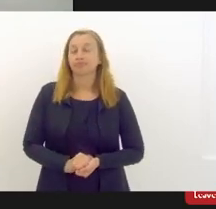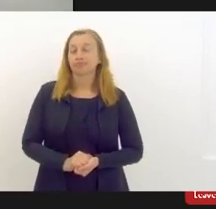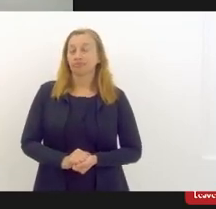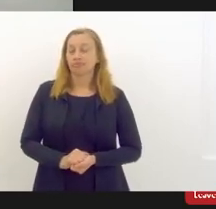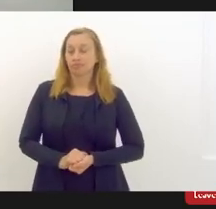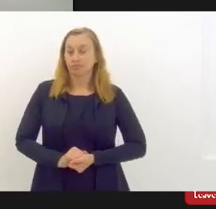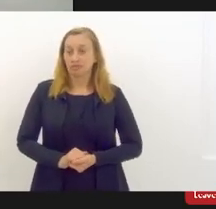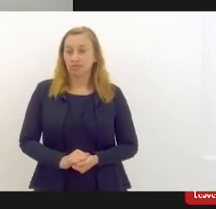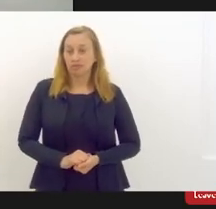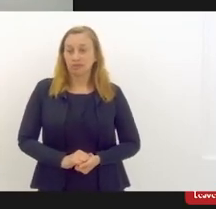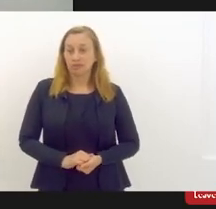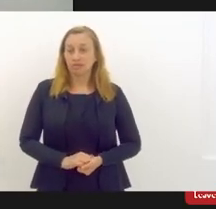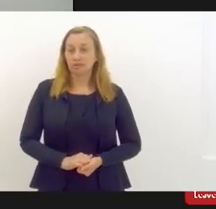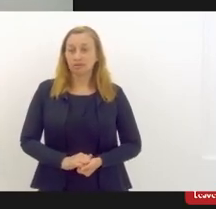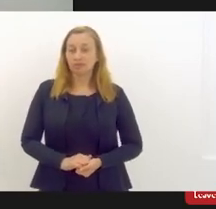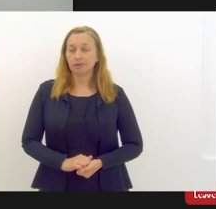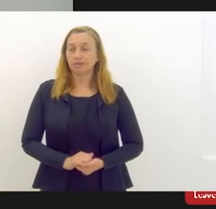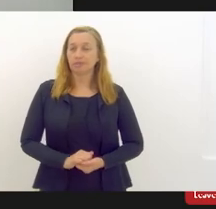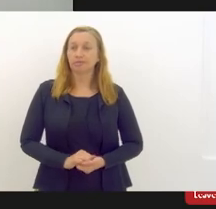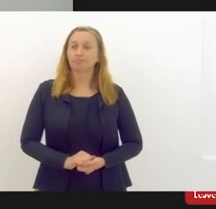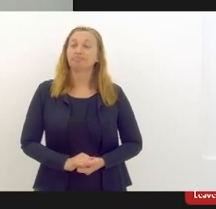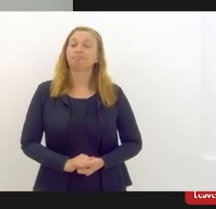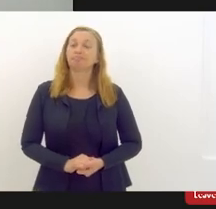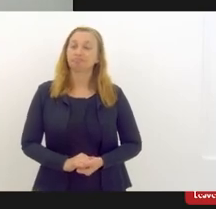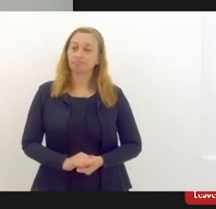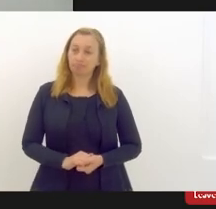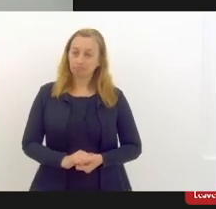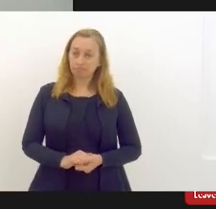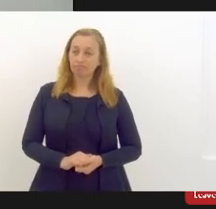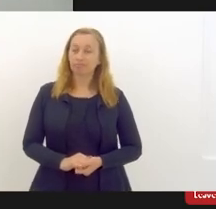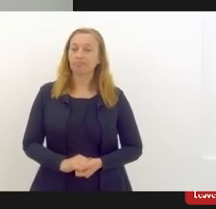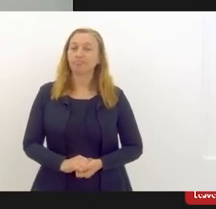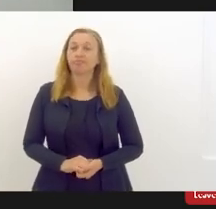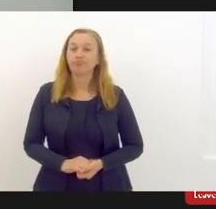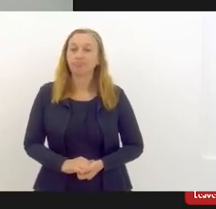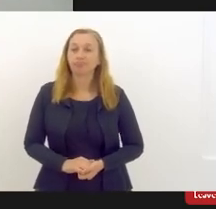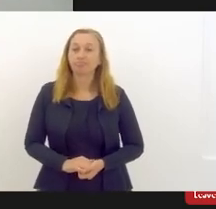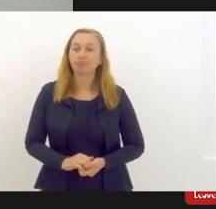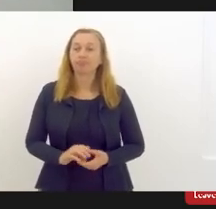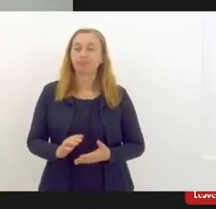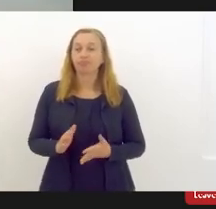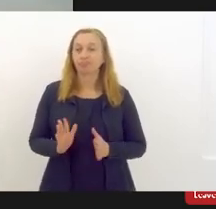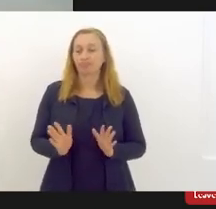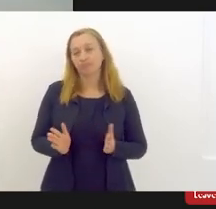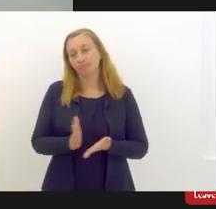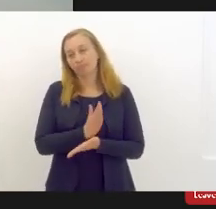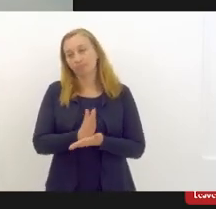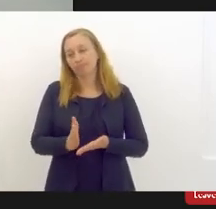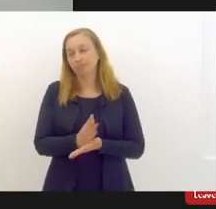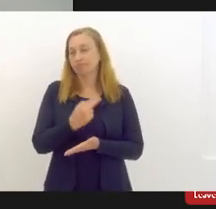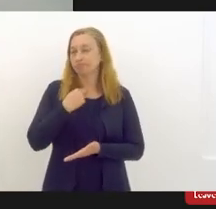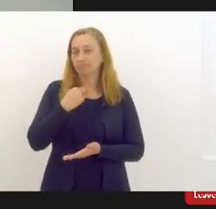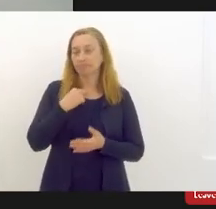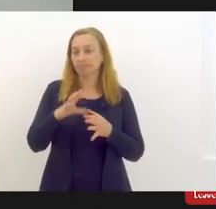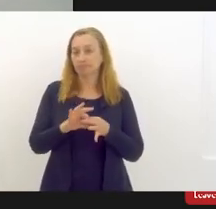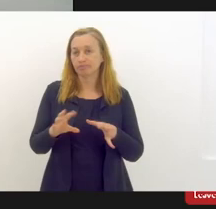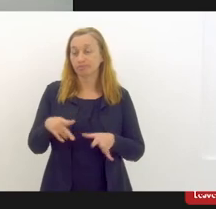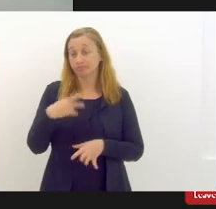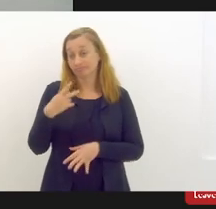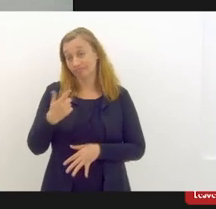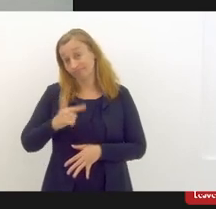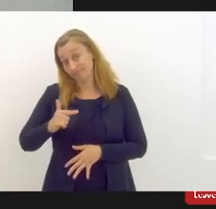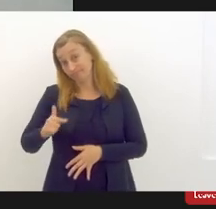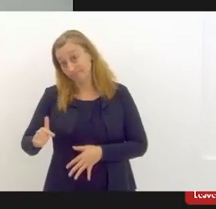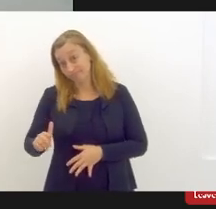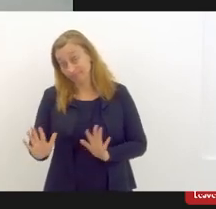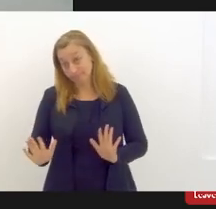falaram antes de mim relataram, mas dois pontos não posso deixar de repetir, que é um pouquinho, o